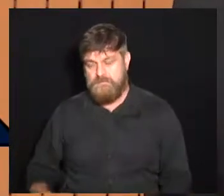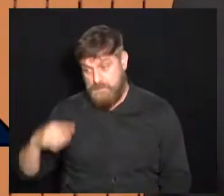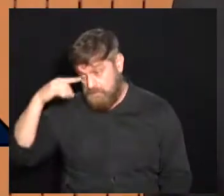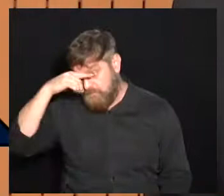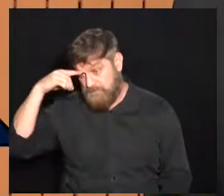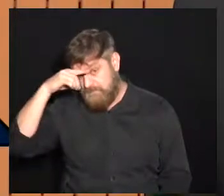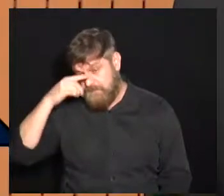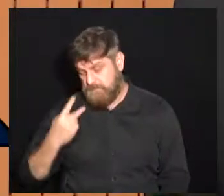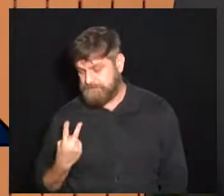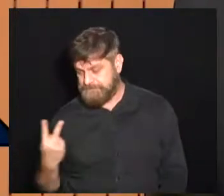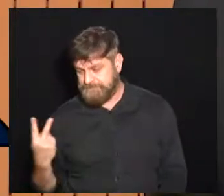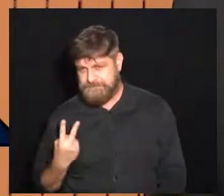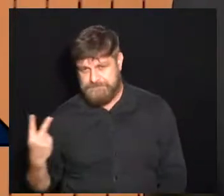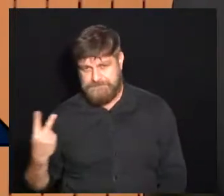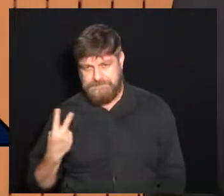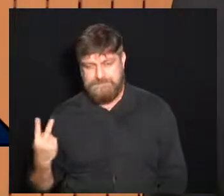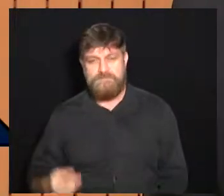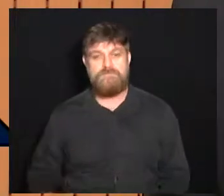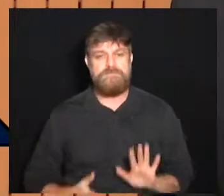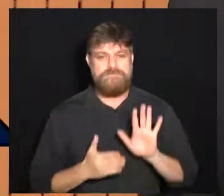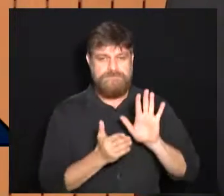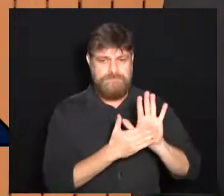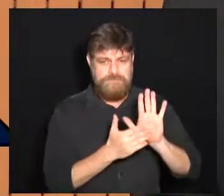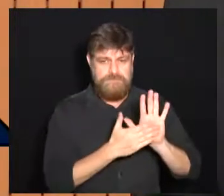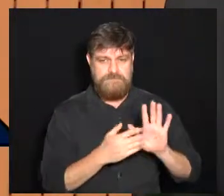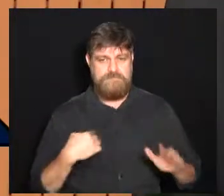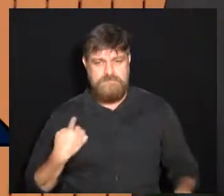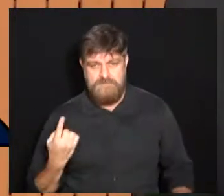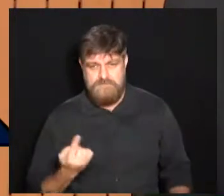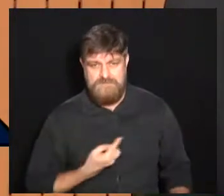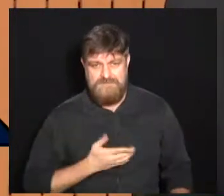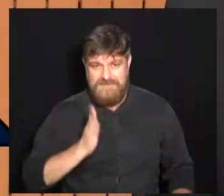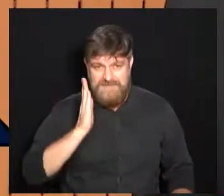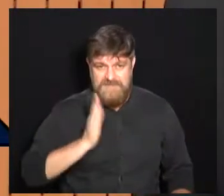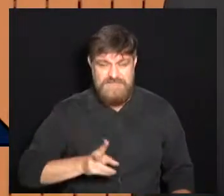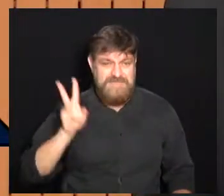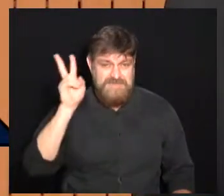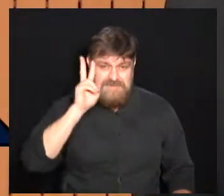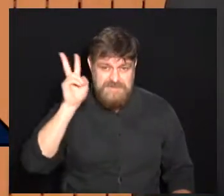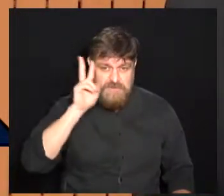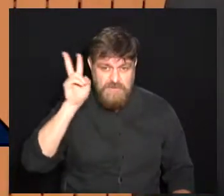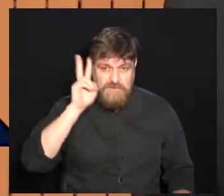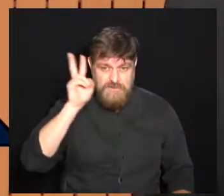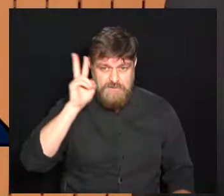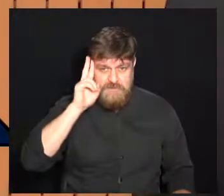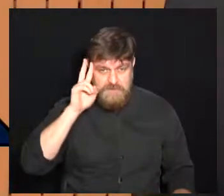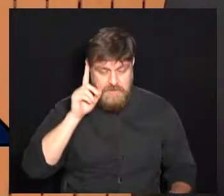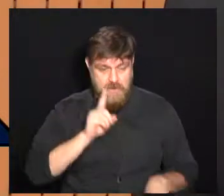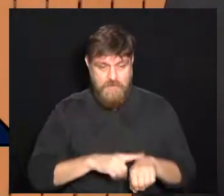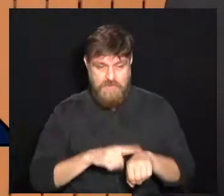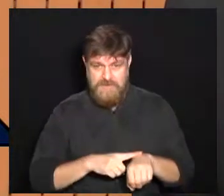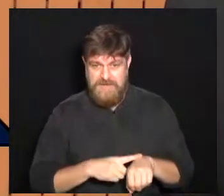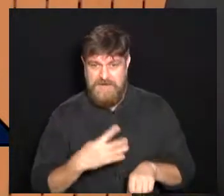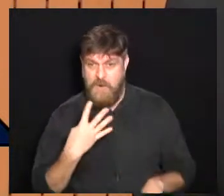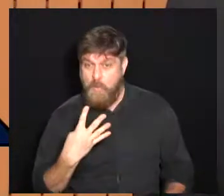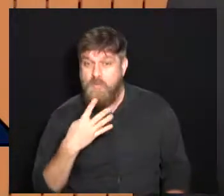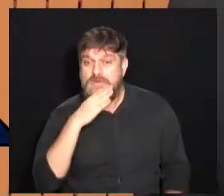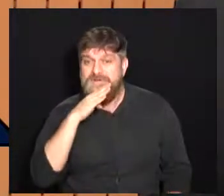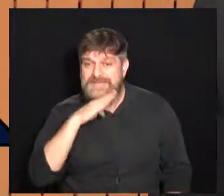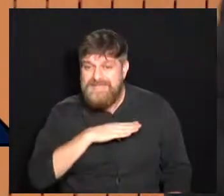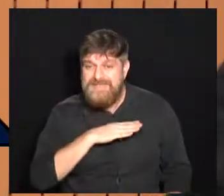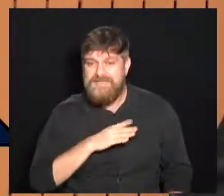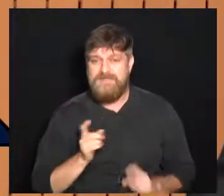Marquesi, né? Quero propor que a gente faça, já na segunda-feira, às 16 horas,